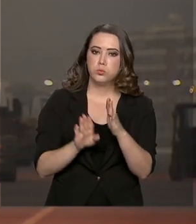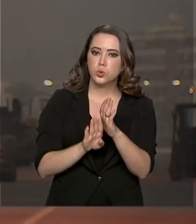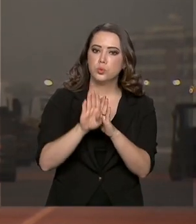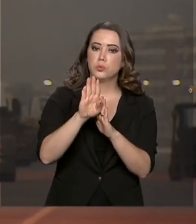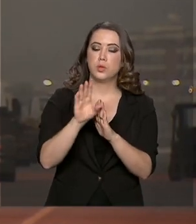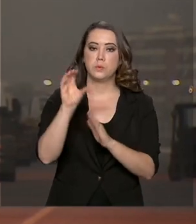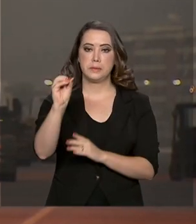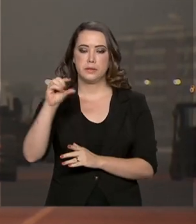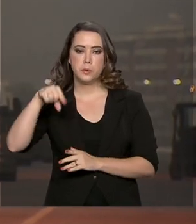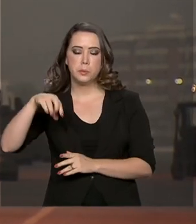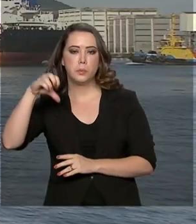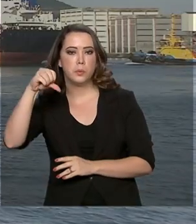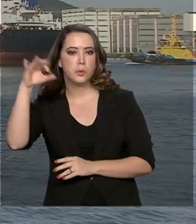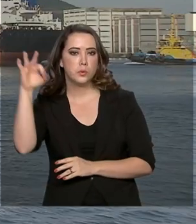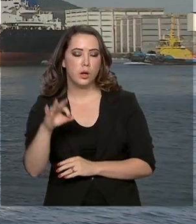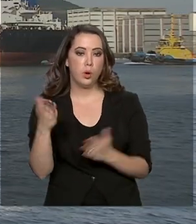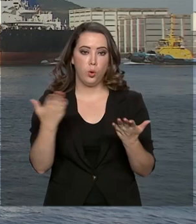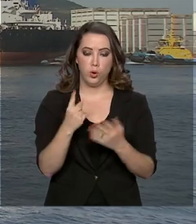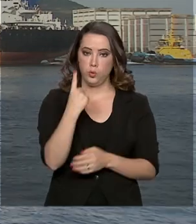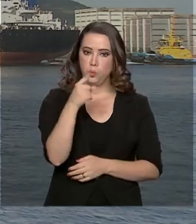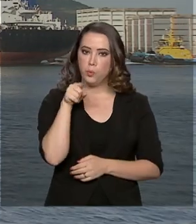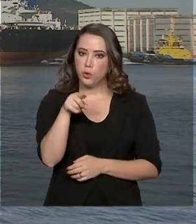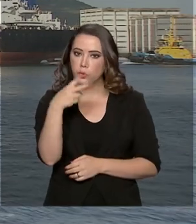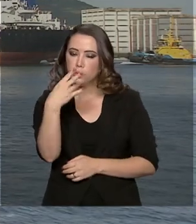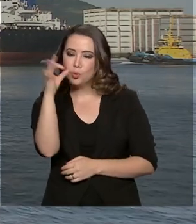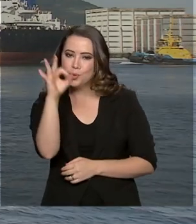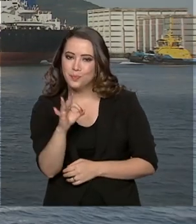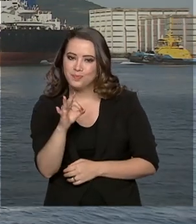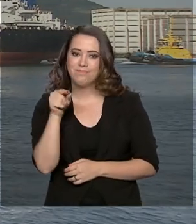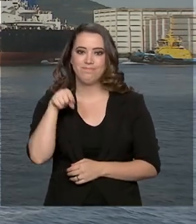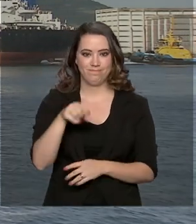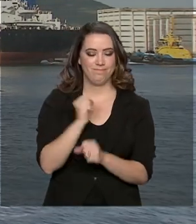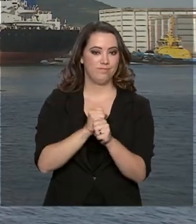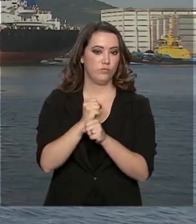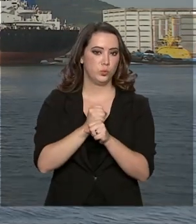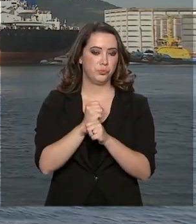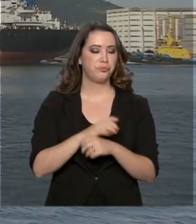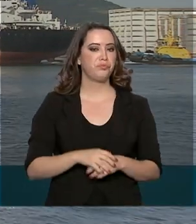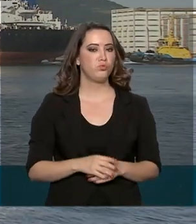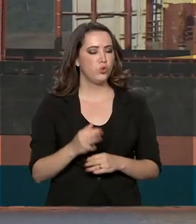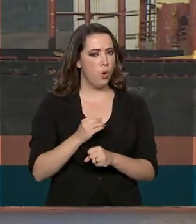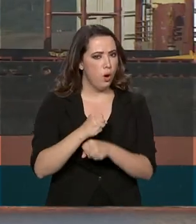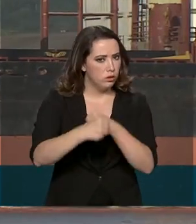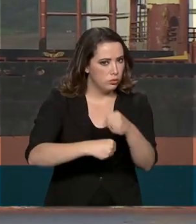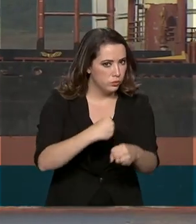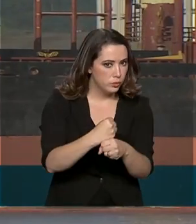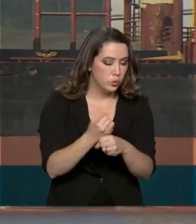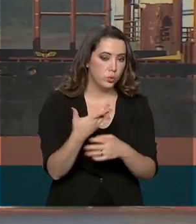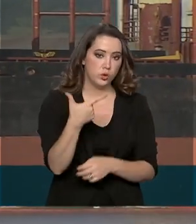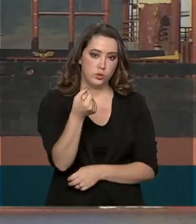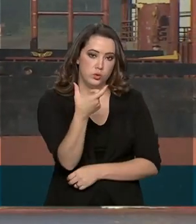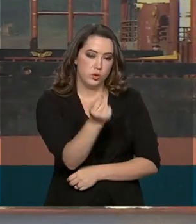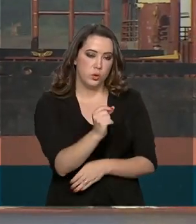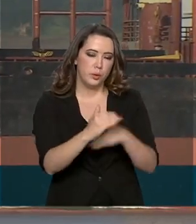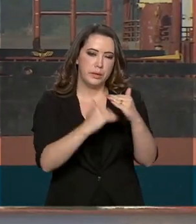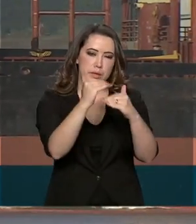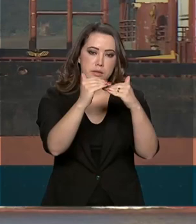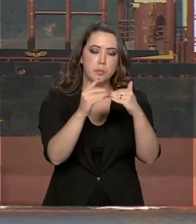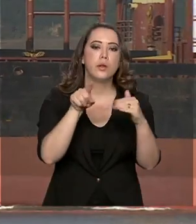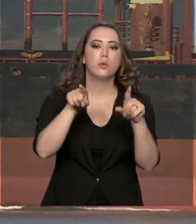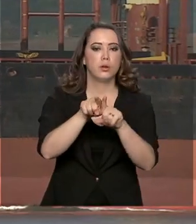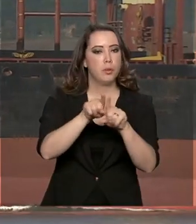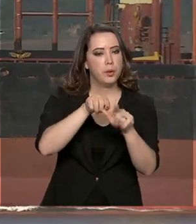,9% para 1,2% neste ano. Para 2020, o crescimento do PIB foi